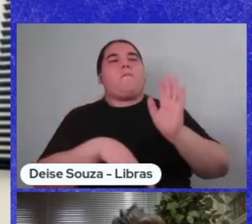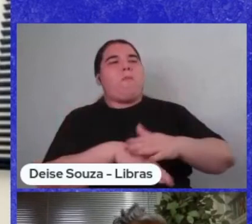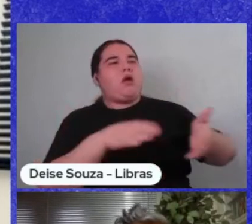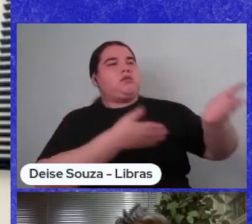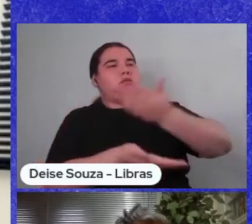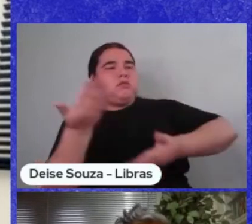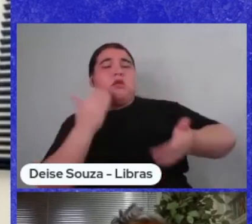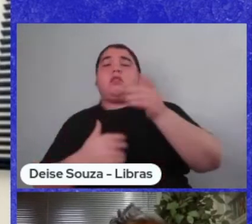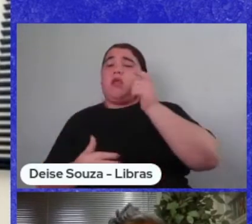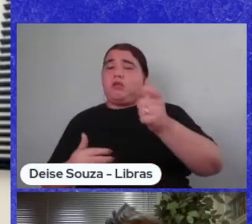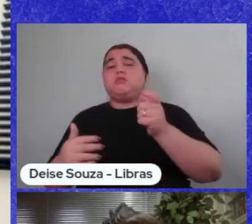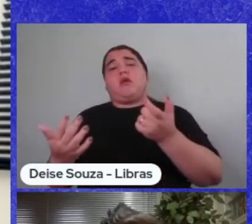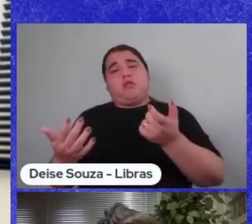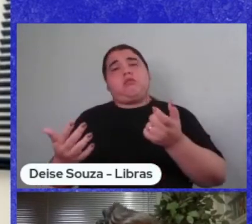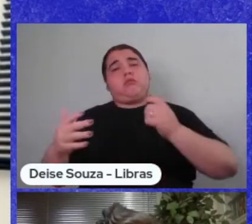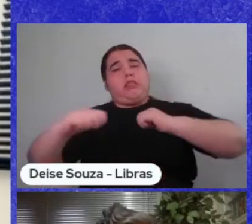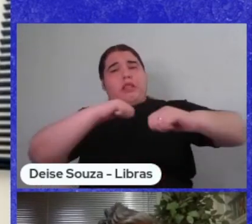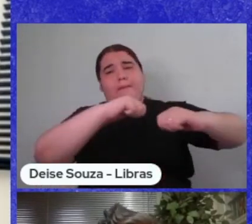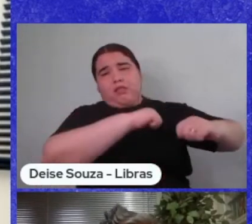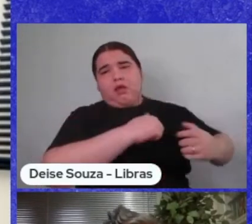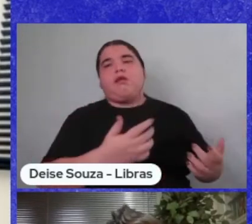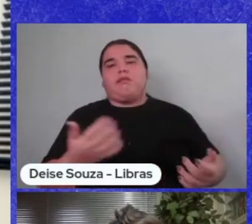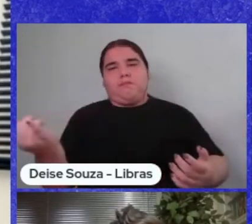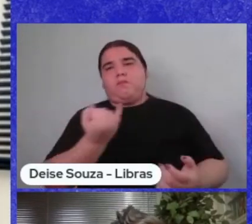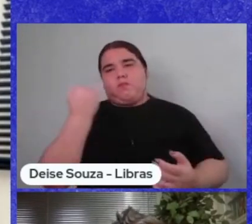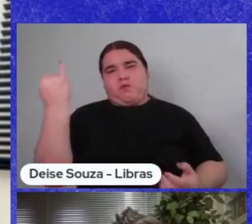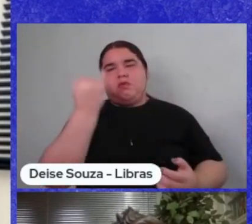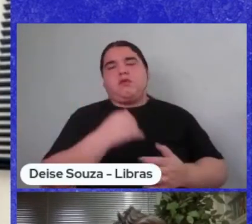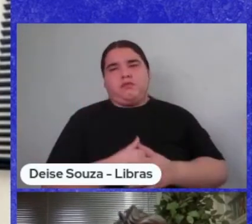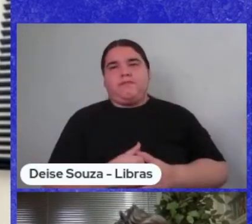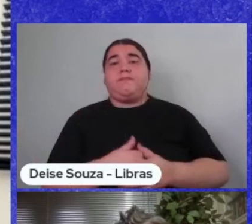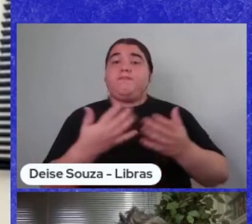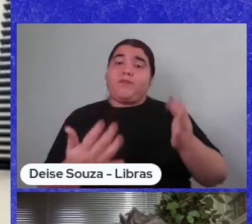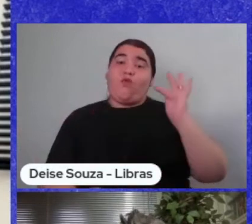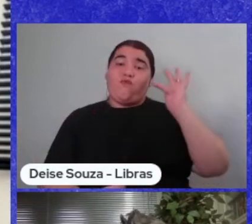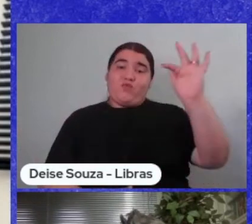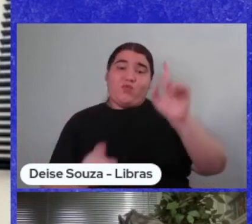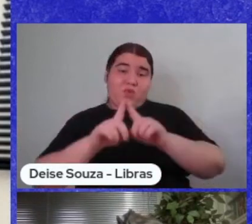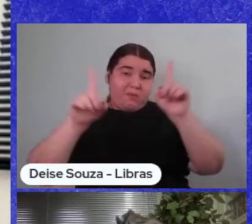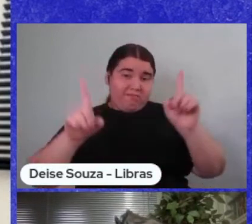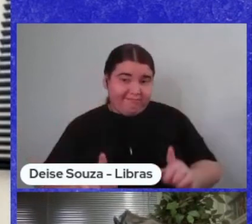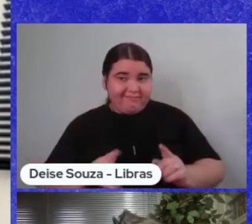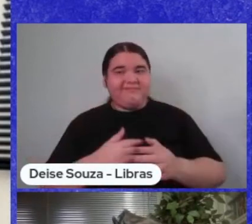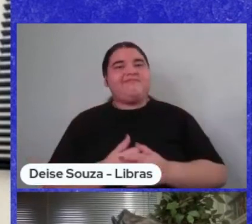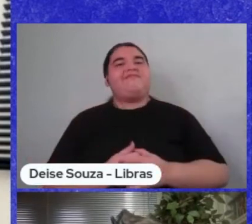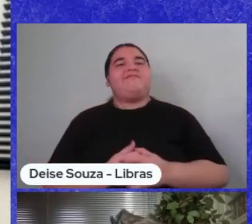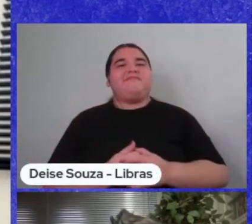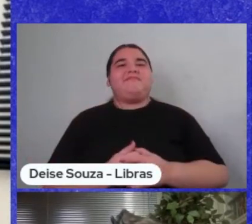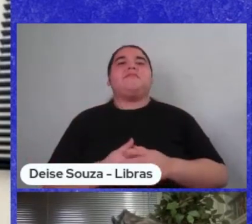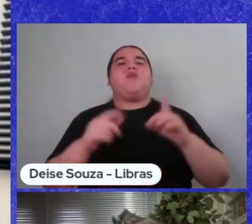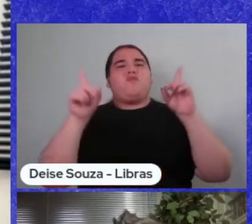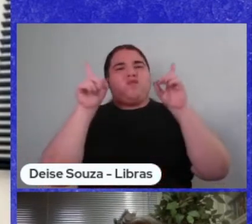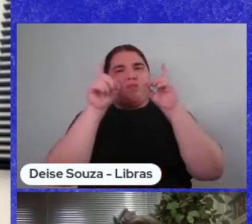debatam sobre o assunto. E isso é muito importante. Quanto a projetos futuros, foi bem complicado agora